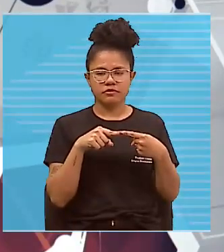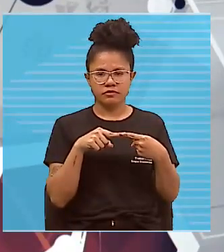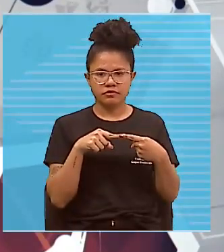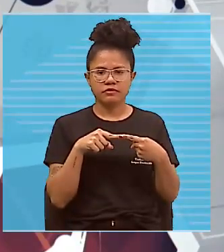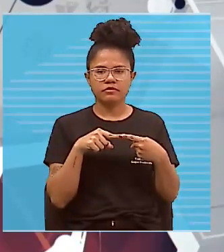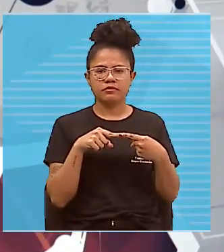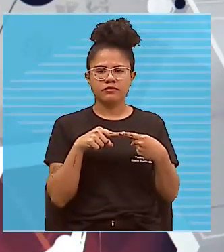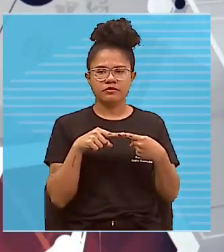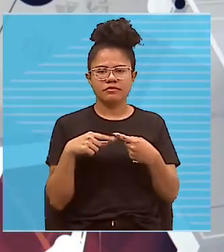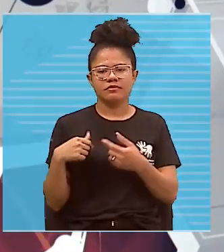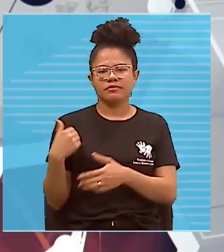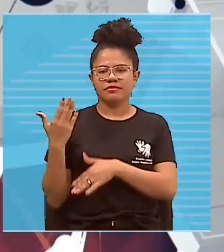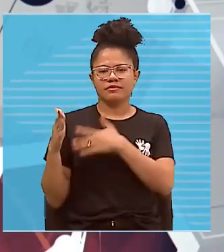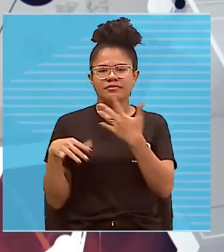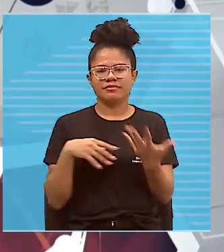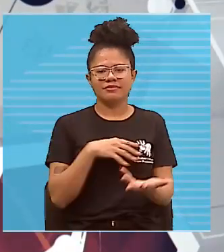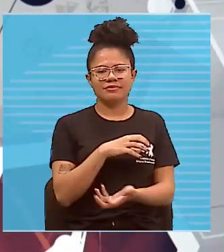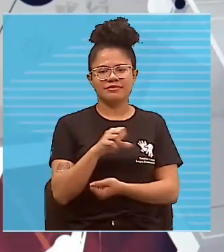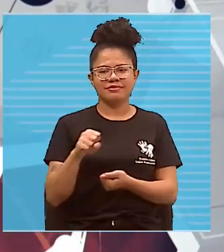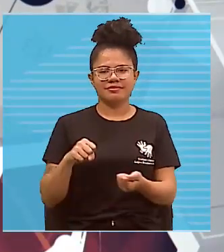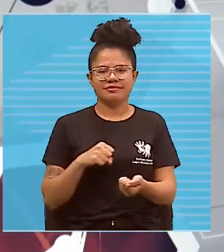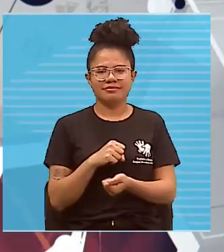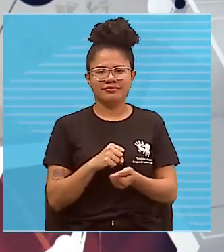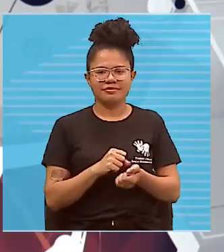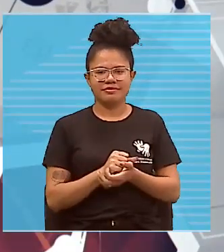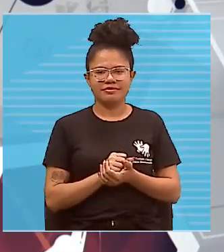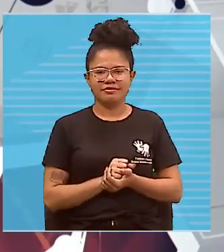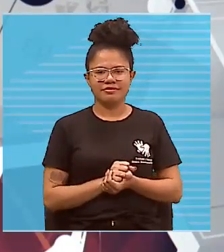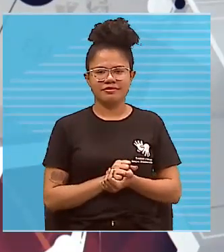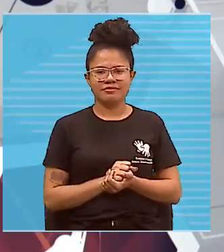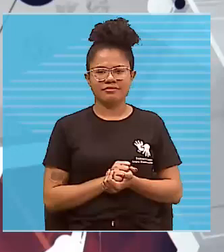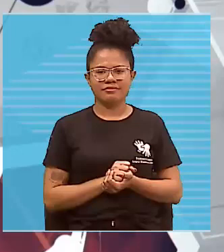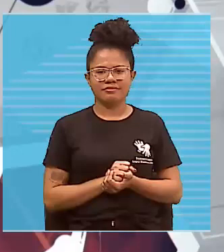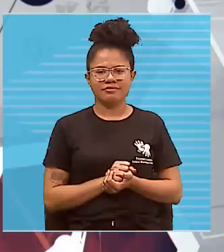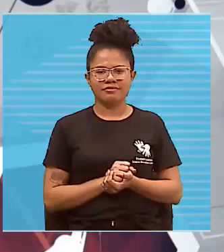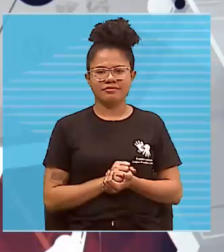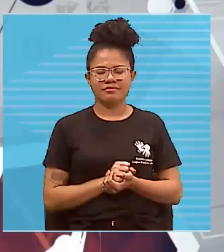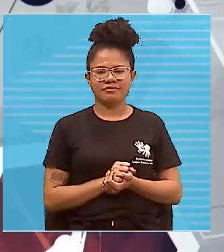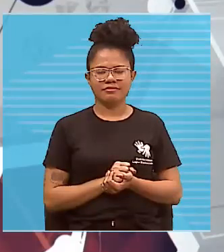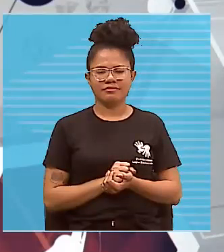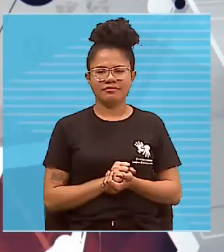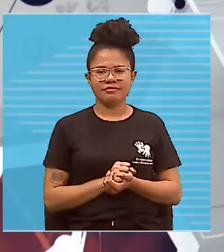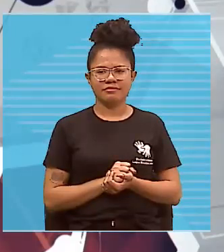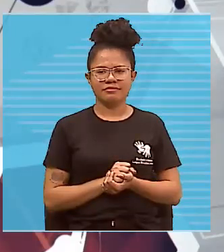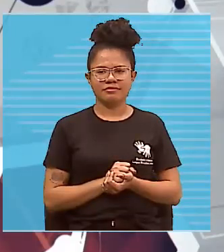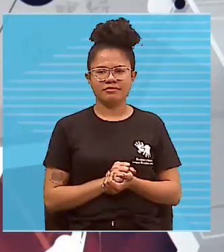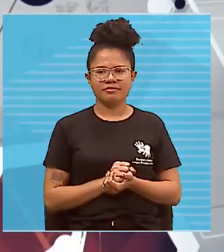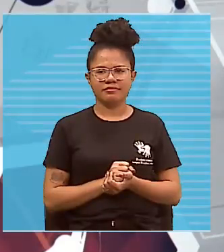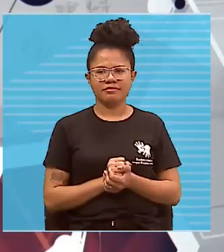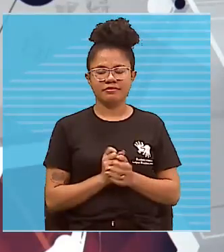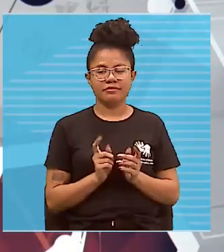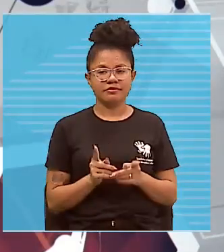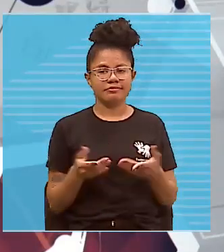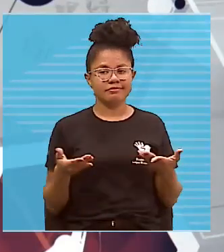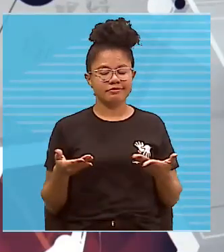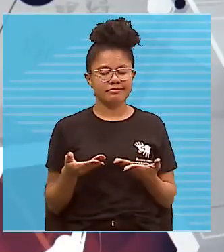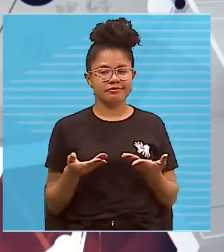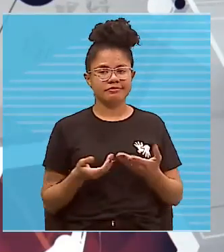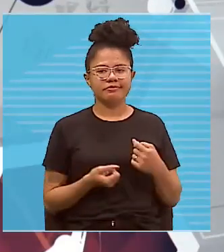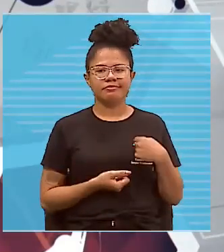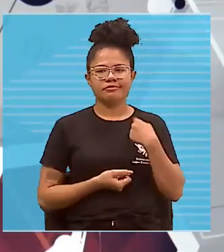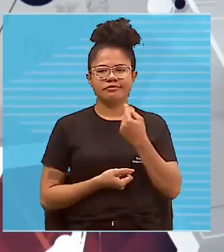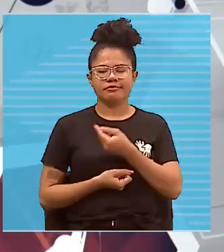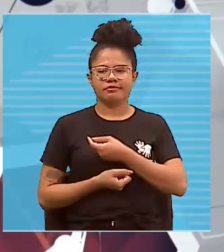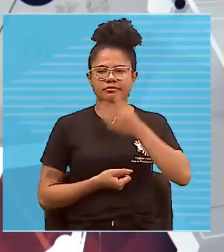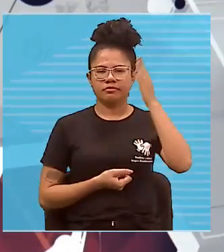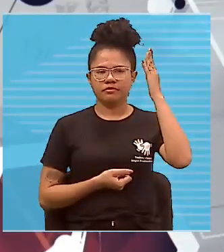foi? Ah, obrigada, meus amores. 17 objetivos de desenvolvimento sustentável. E aí a gente sabe